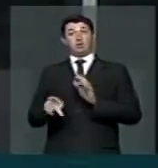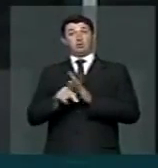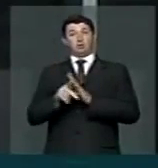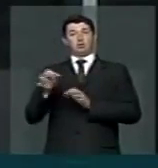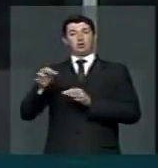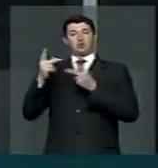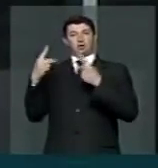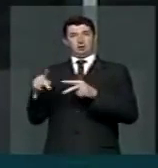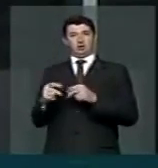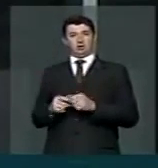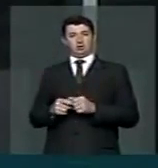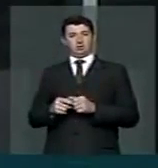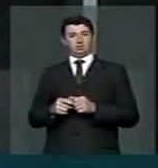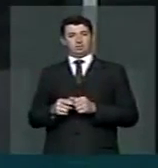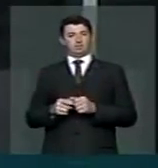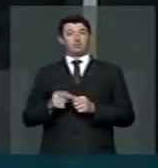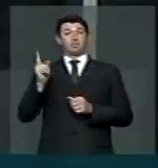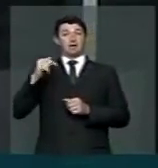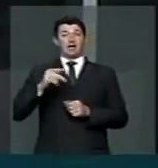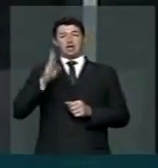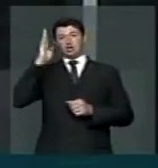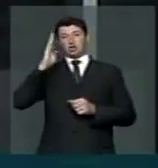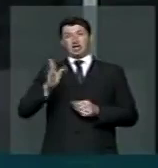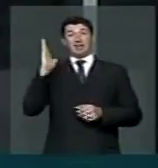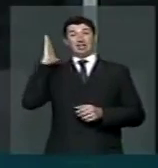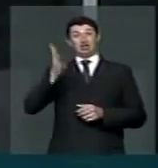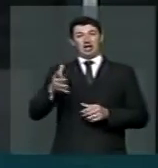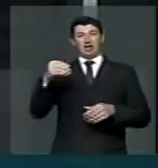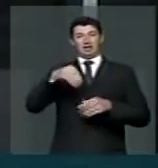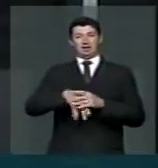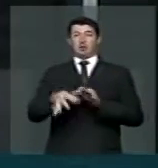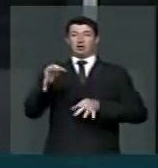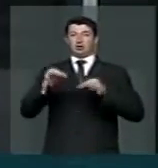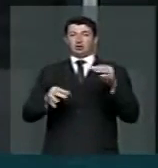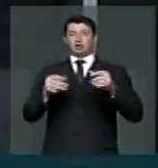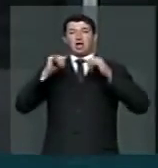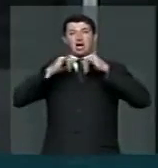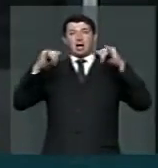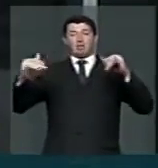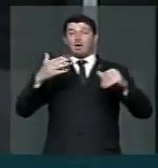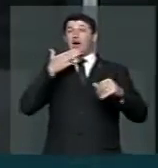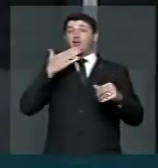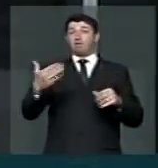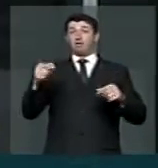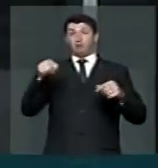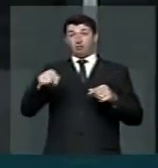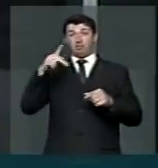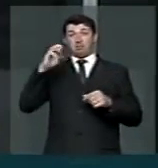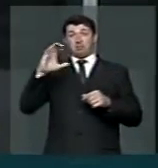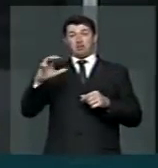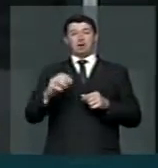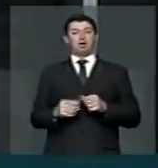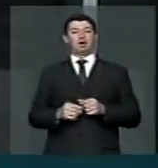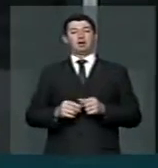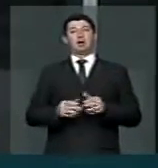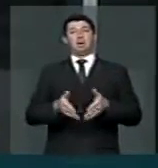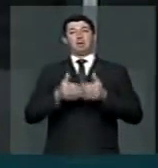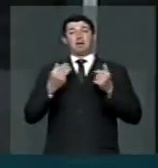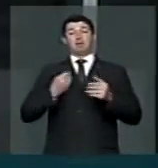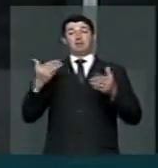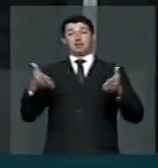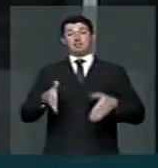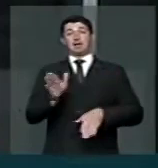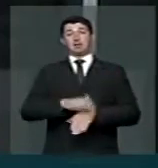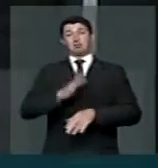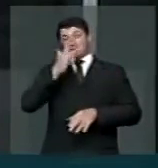jurisdição. Conhecida como direta já no Judiciário, a campanha favorável a esta PEC reclama mais participação